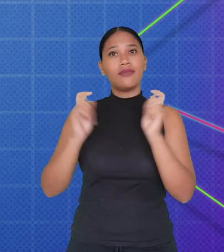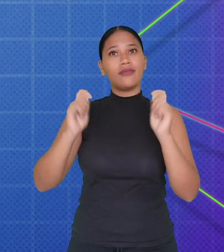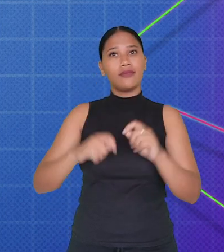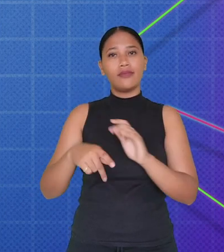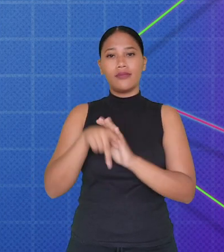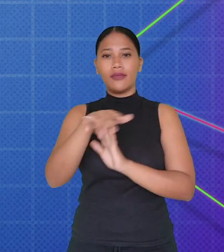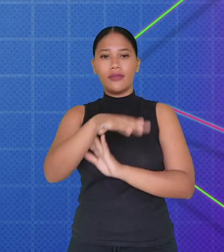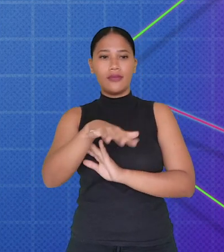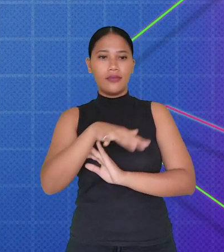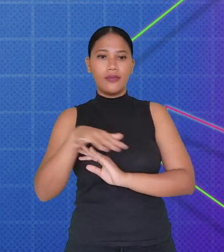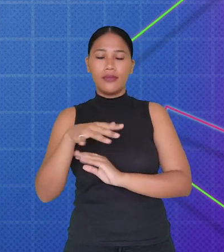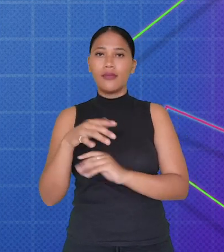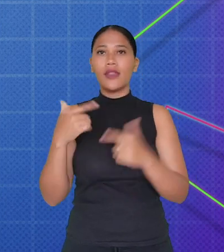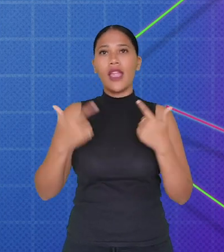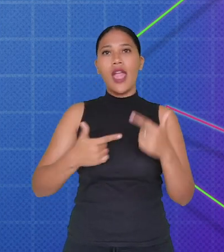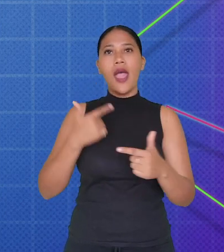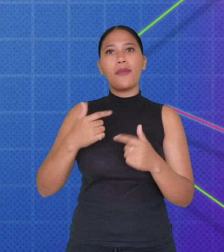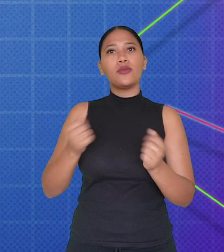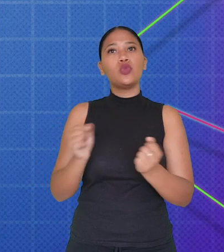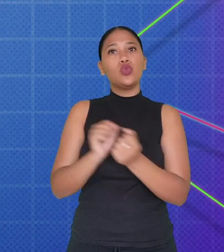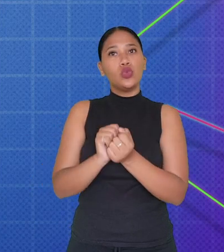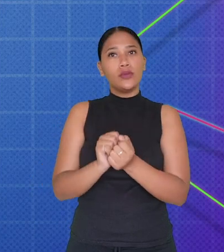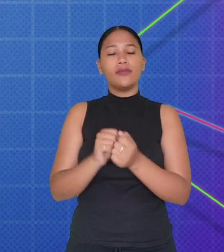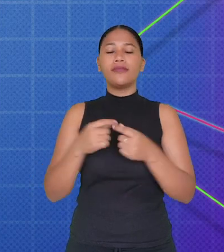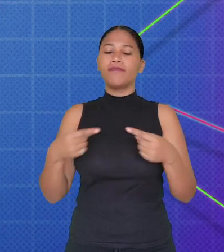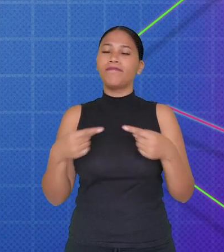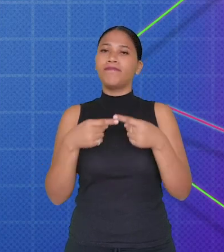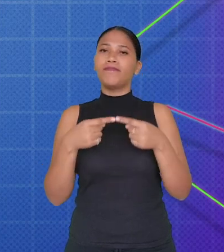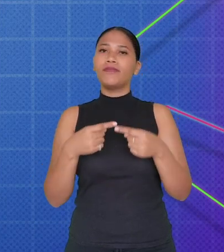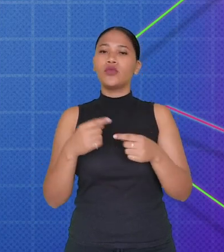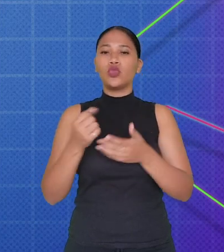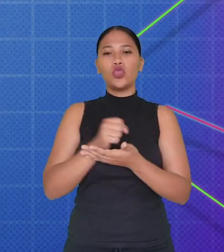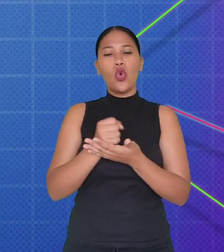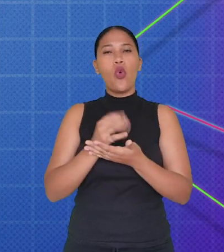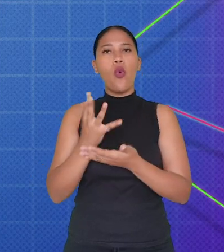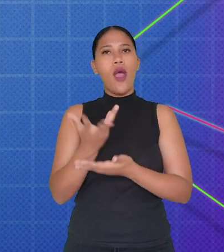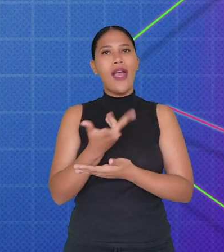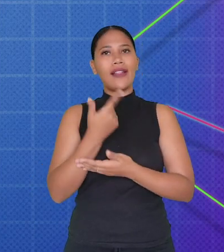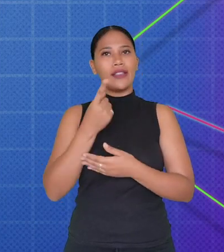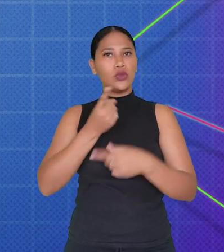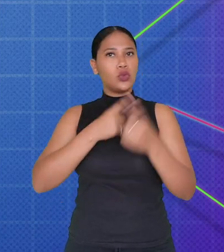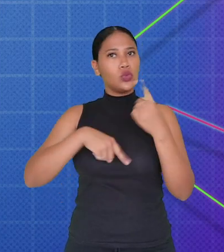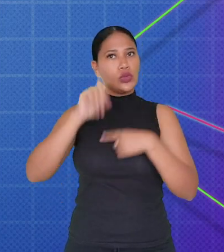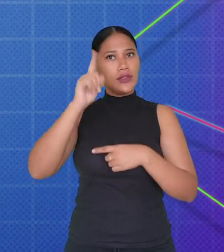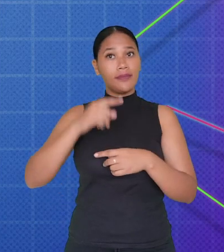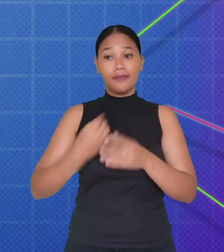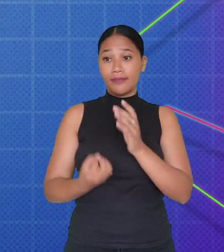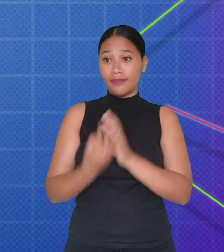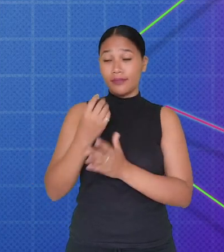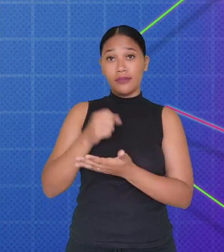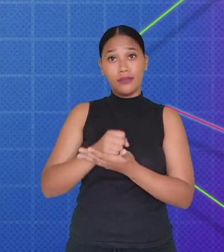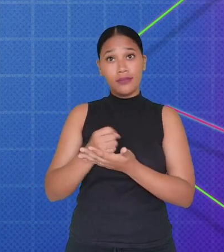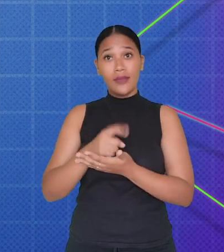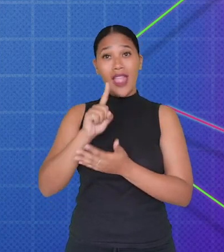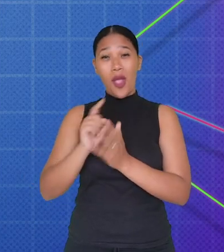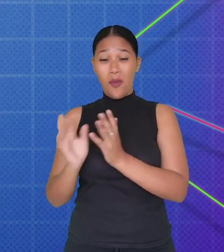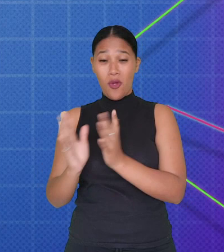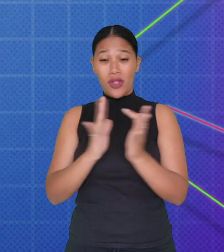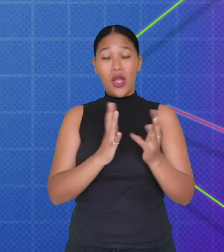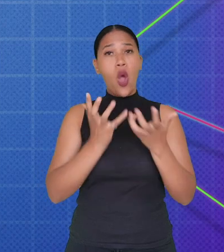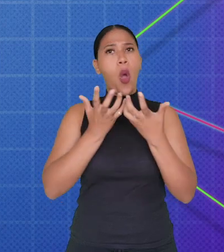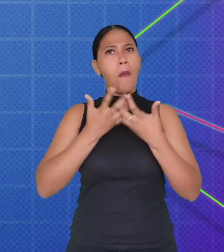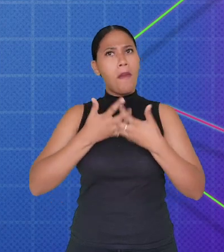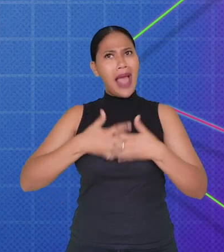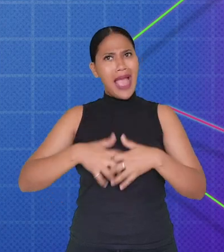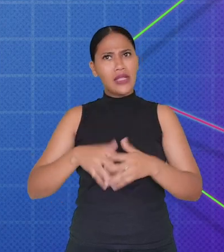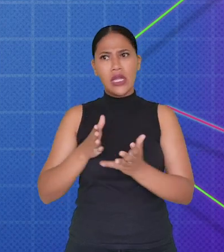garantir que todas as áreas trabalhem juntas de forma harmoniosa resultando em um jogo de qualidade e sucesso a produção de um jogo é um